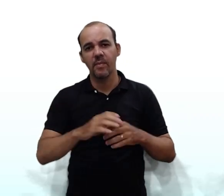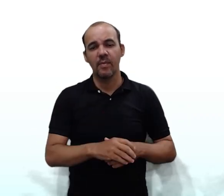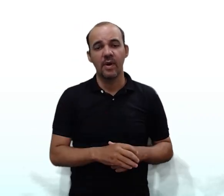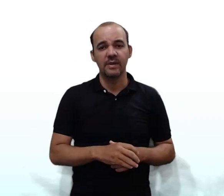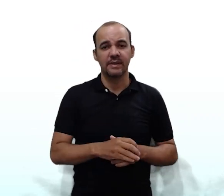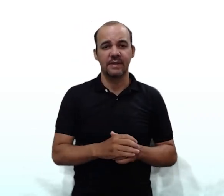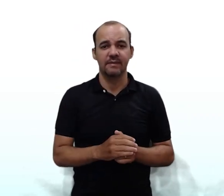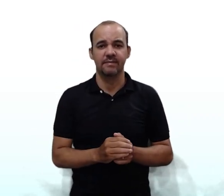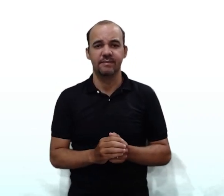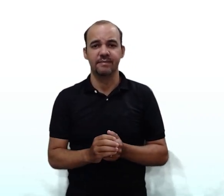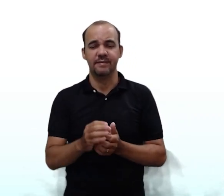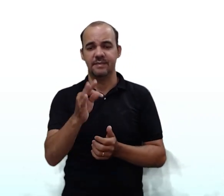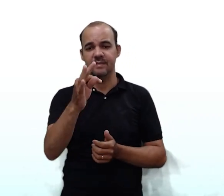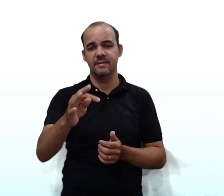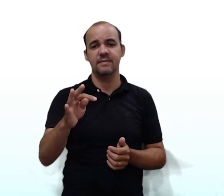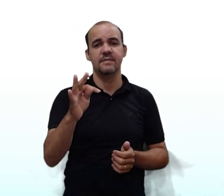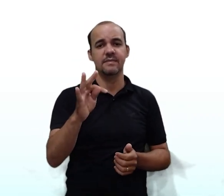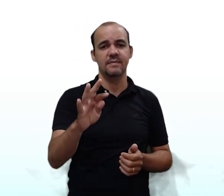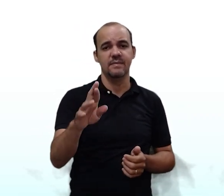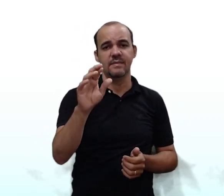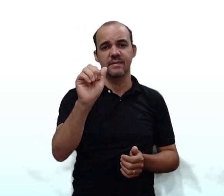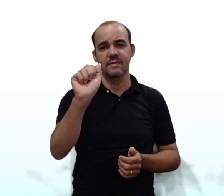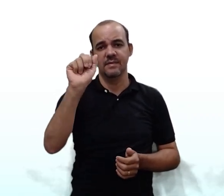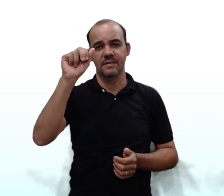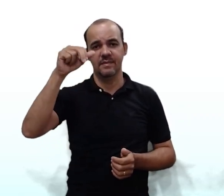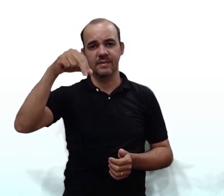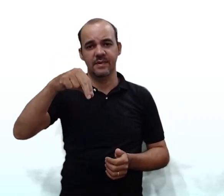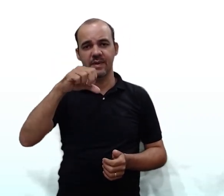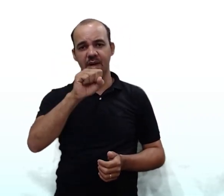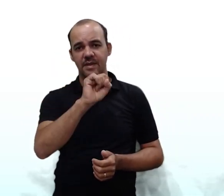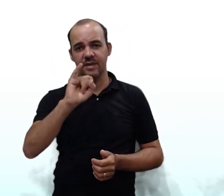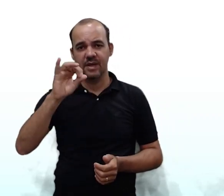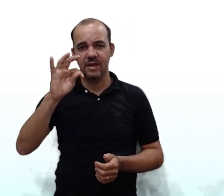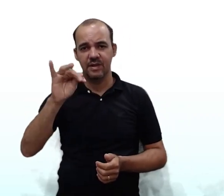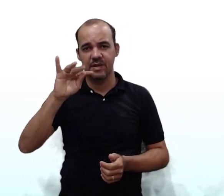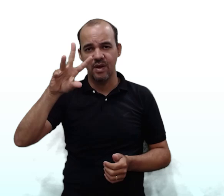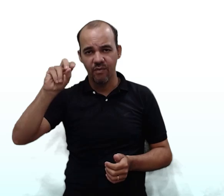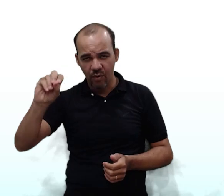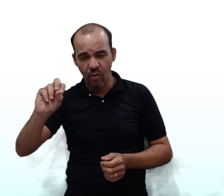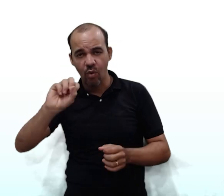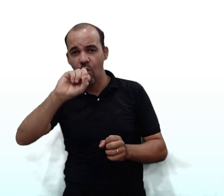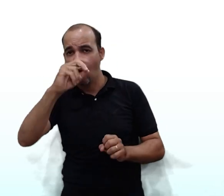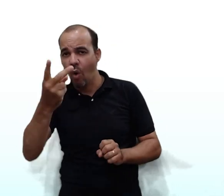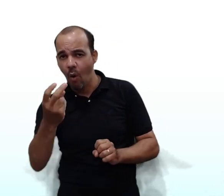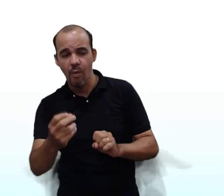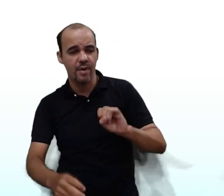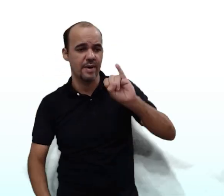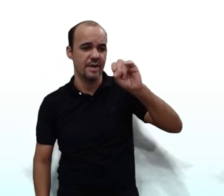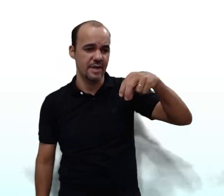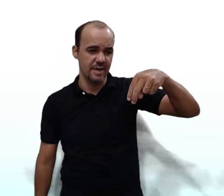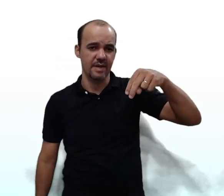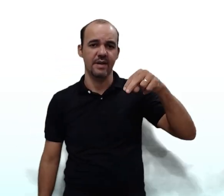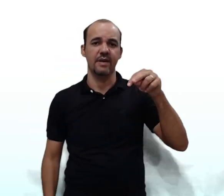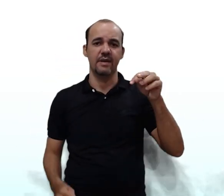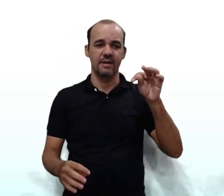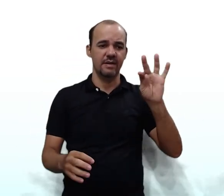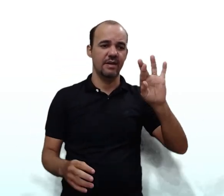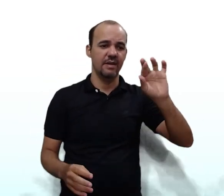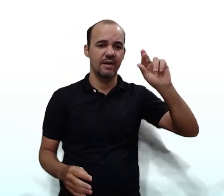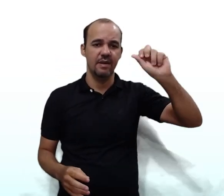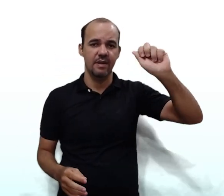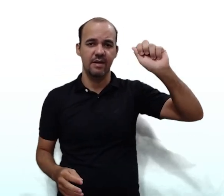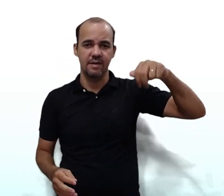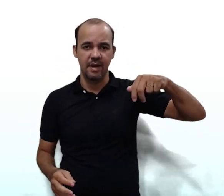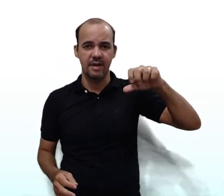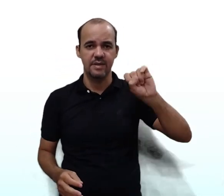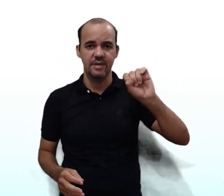transitive or intransitive. O que seriam verbos frasais transitivos ou intransitivos? Transitivos, você acredita que